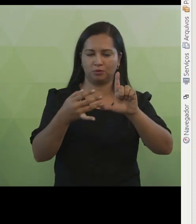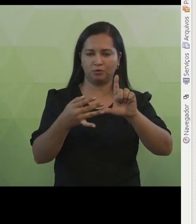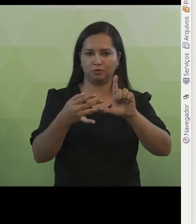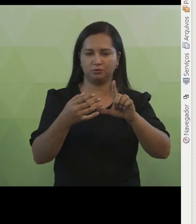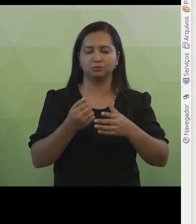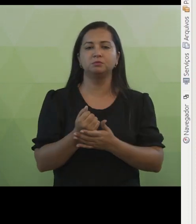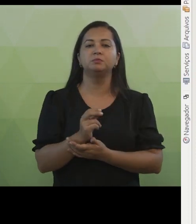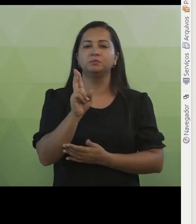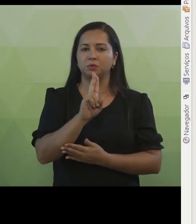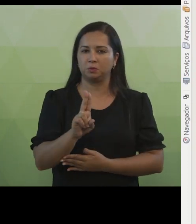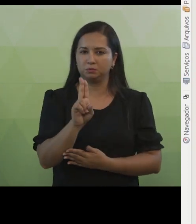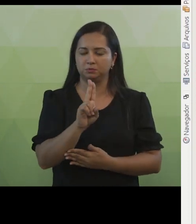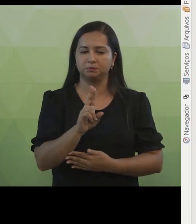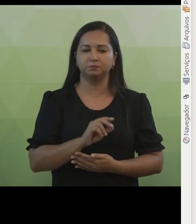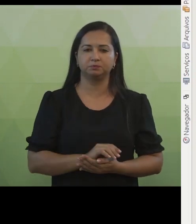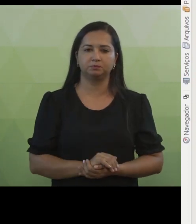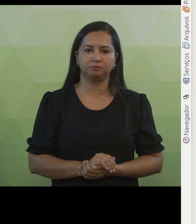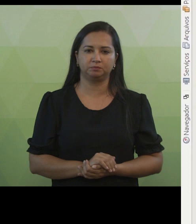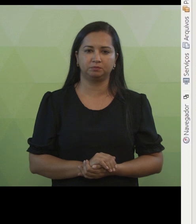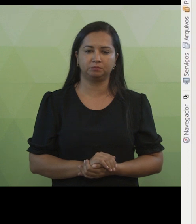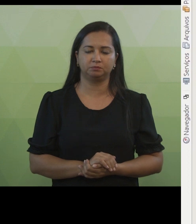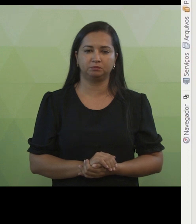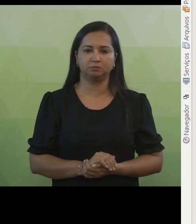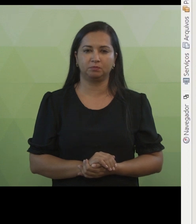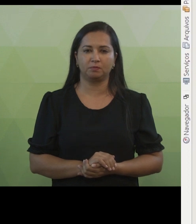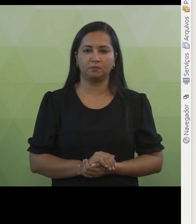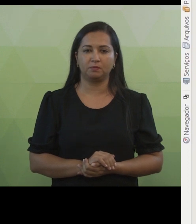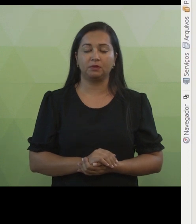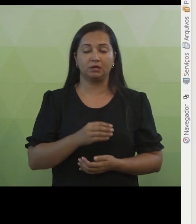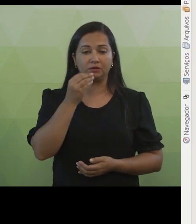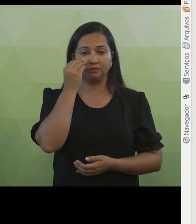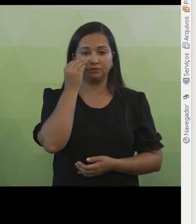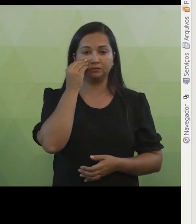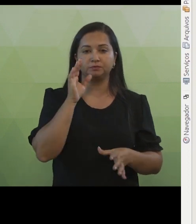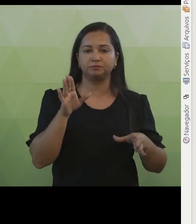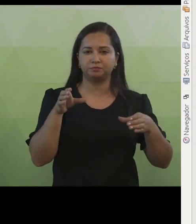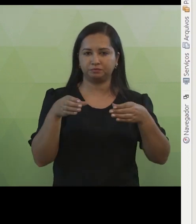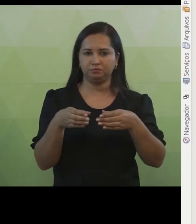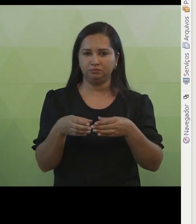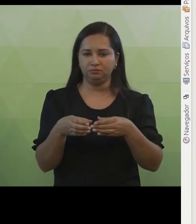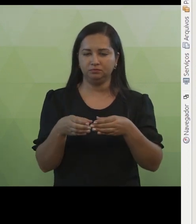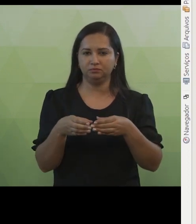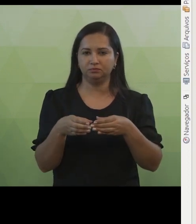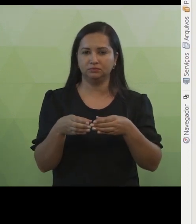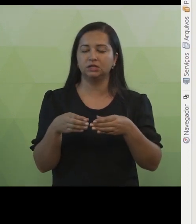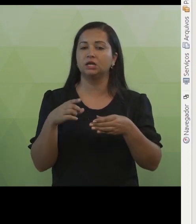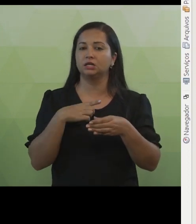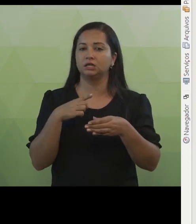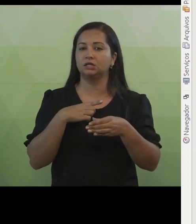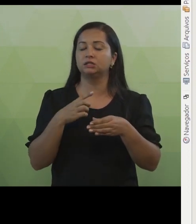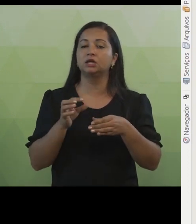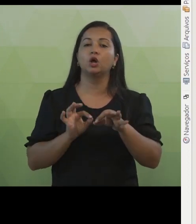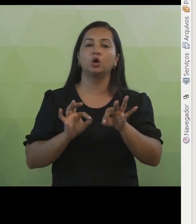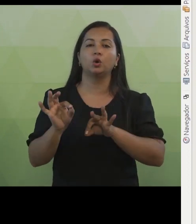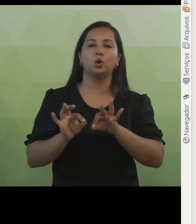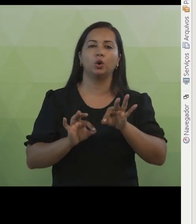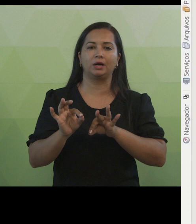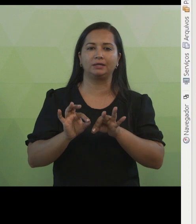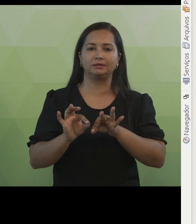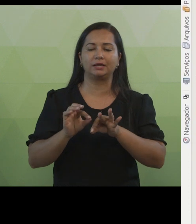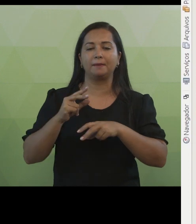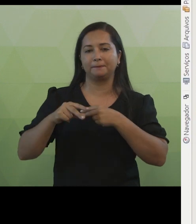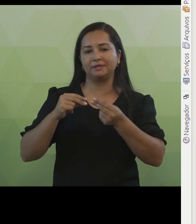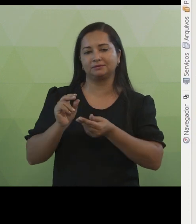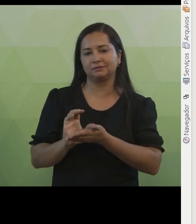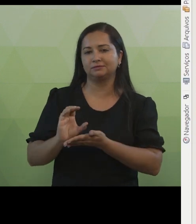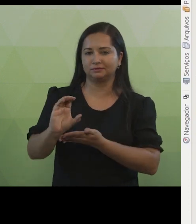aqui uma classe que efetua o controle de bonificações. Repare que essa classe controle